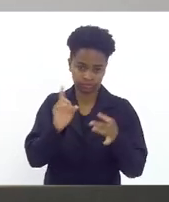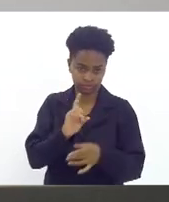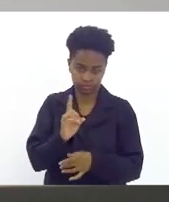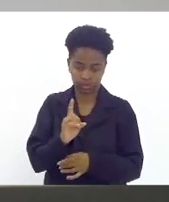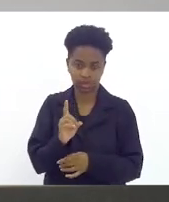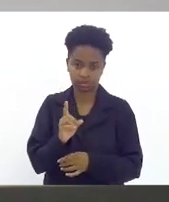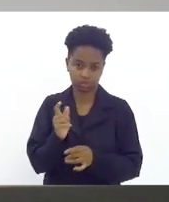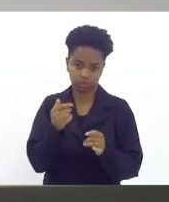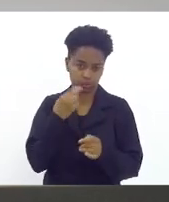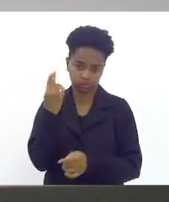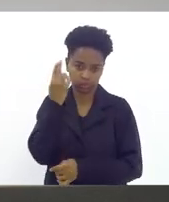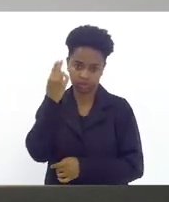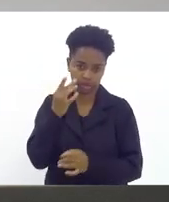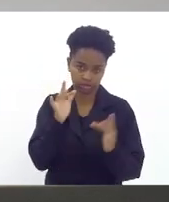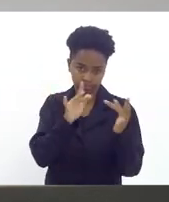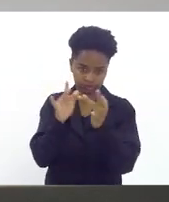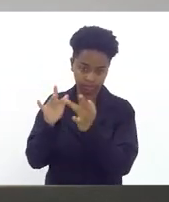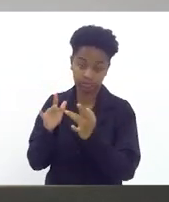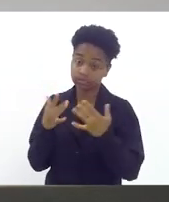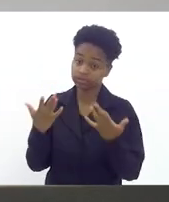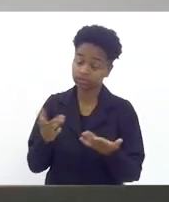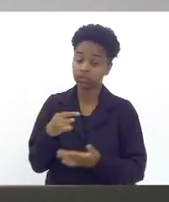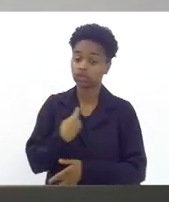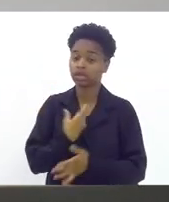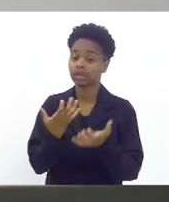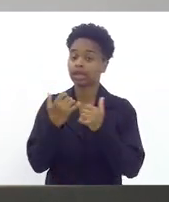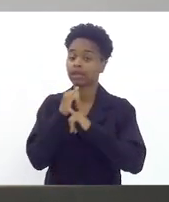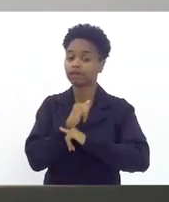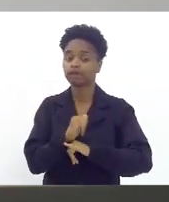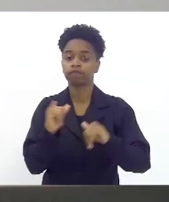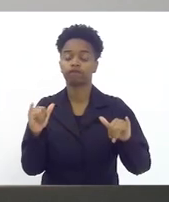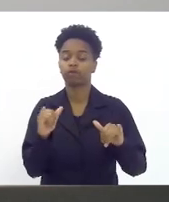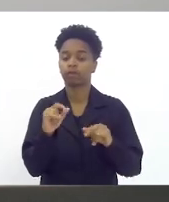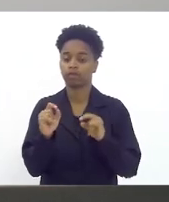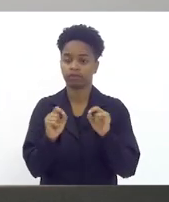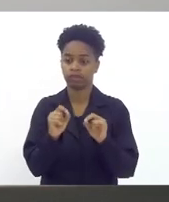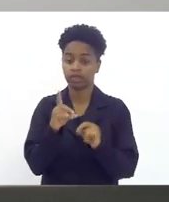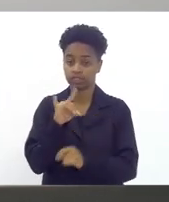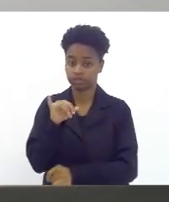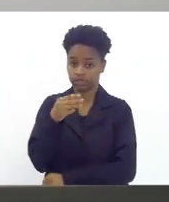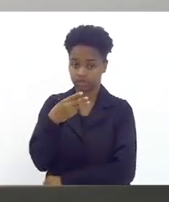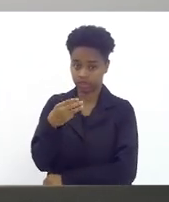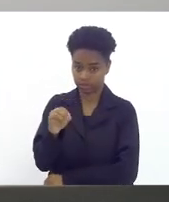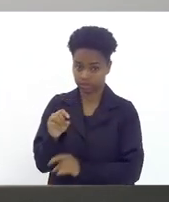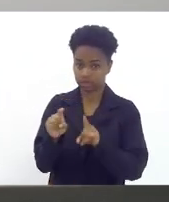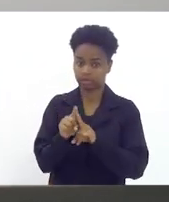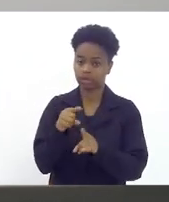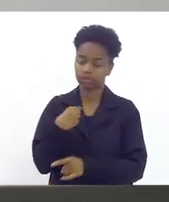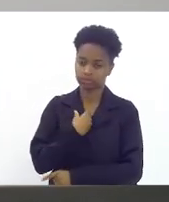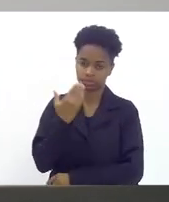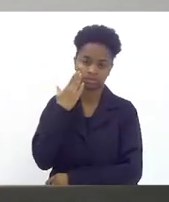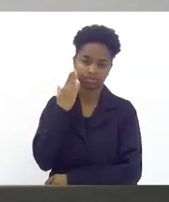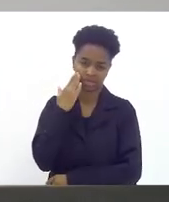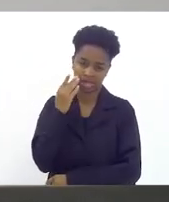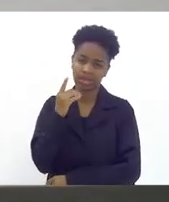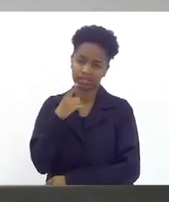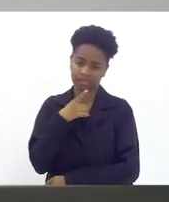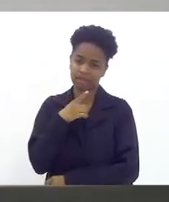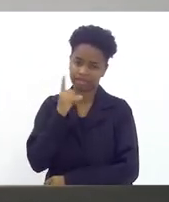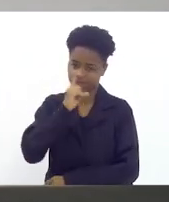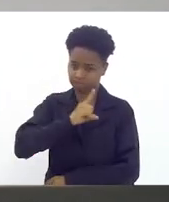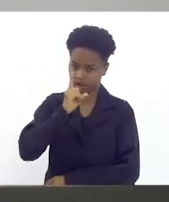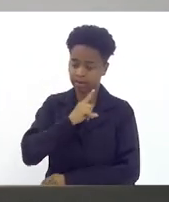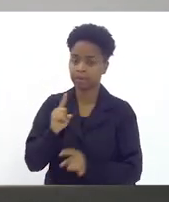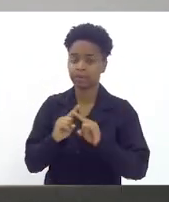né para acesso aí a gente o que a gente queria informar é que também no dia 30 a gente sabe que esse é uma lacuna Esse é um gargalo